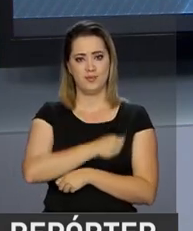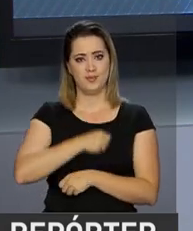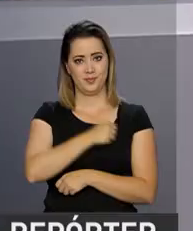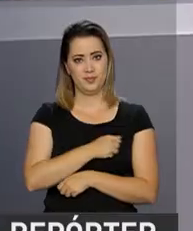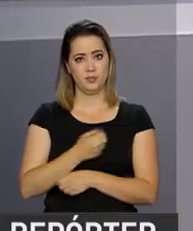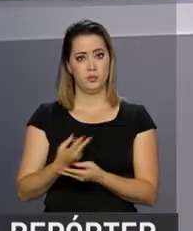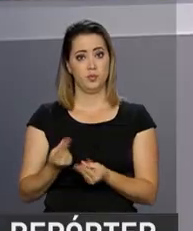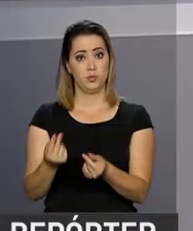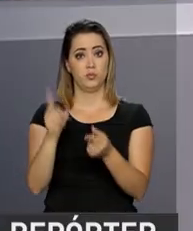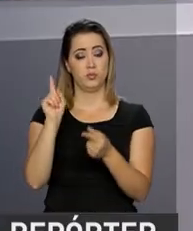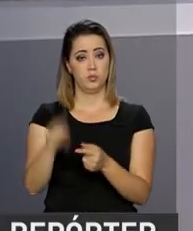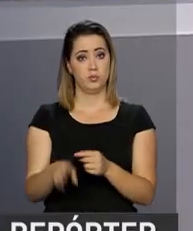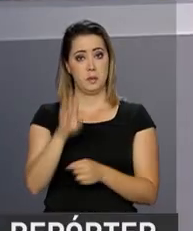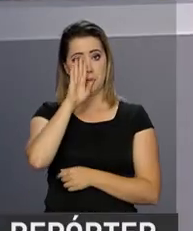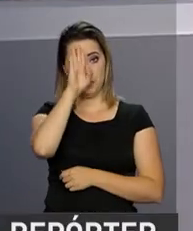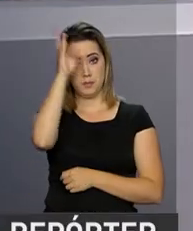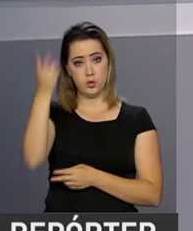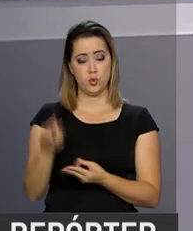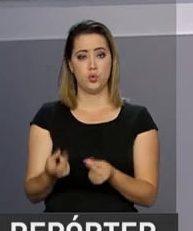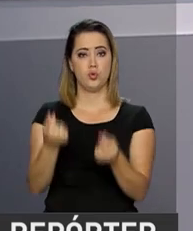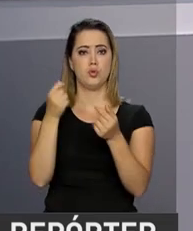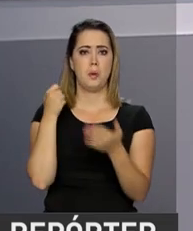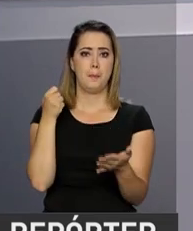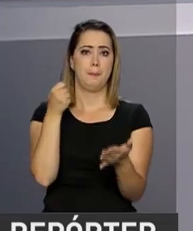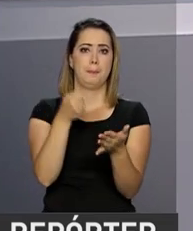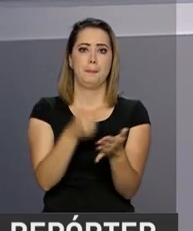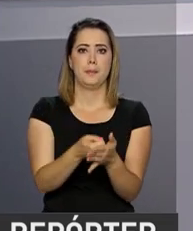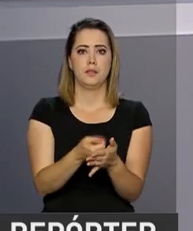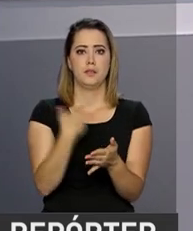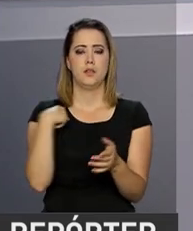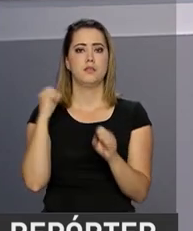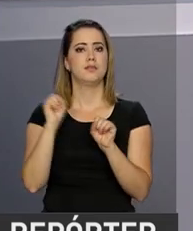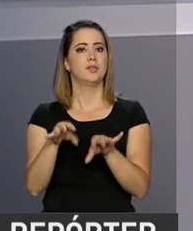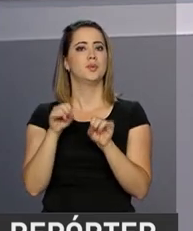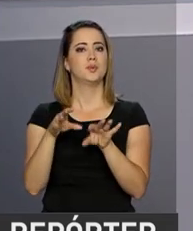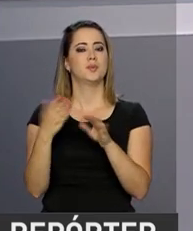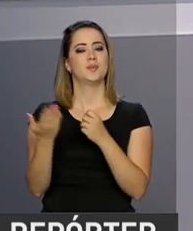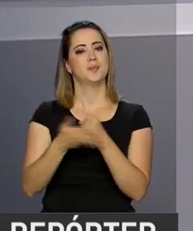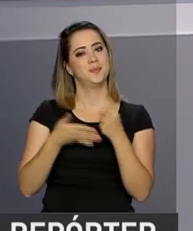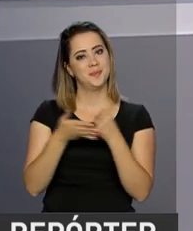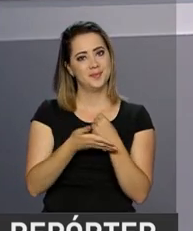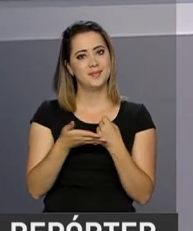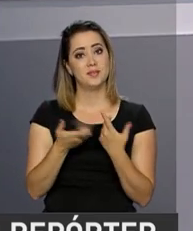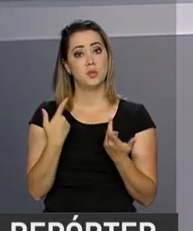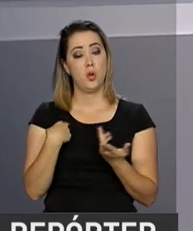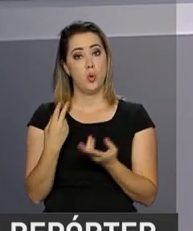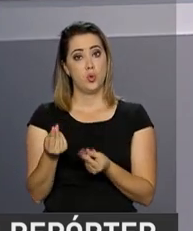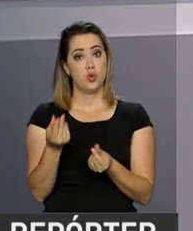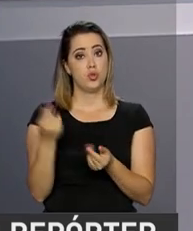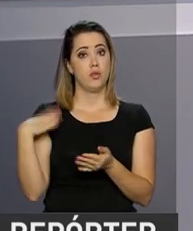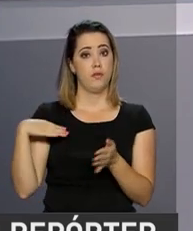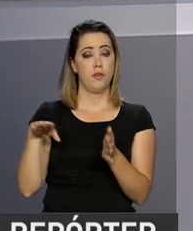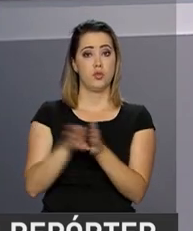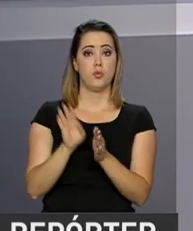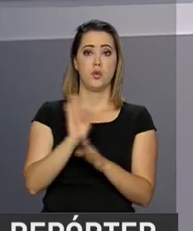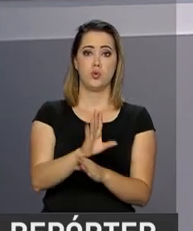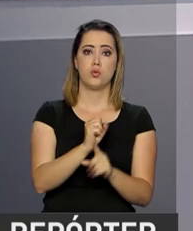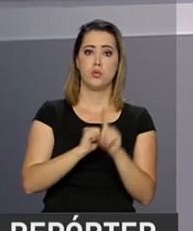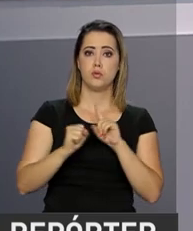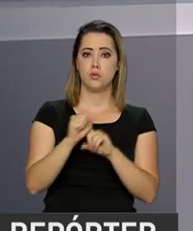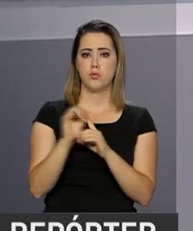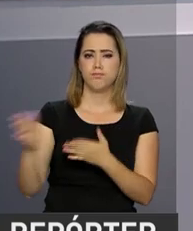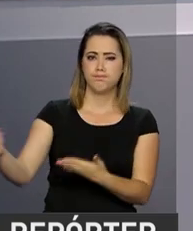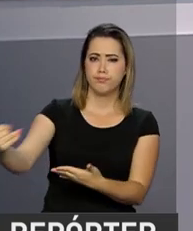Agosto o recurso é uma das principais fontes de financiamento da Educação Básica a verba vende uma contribuição social